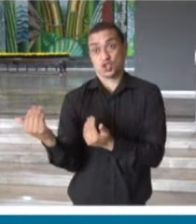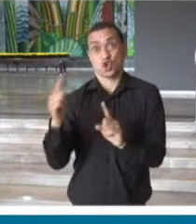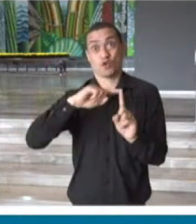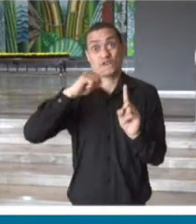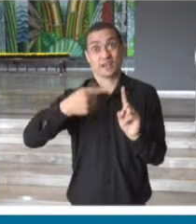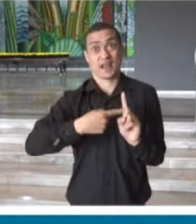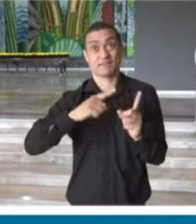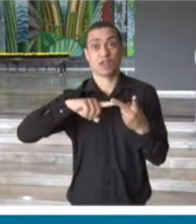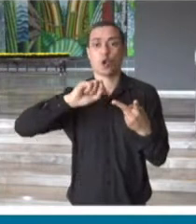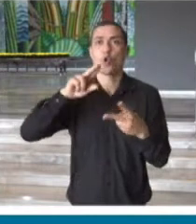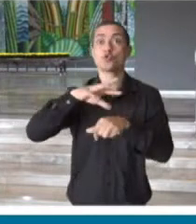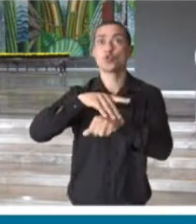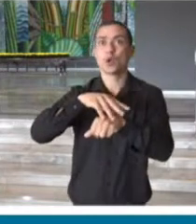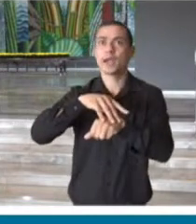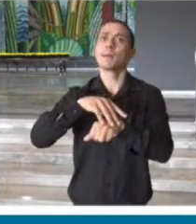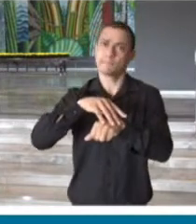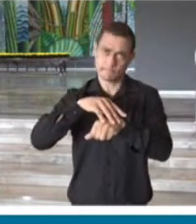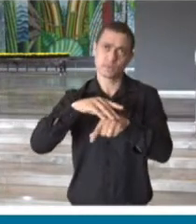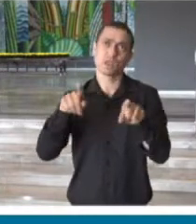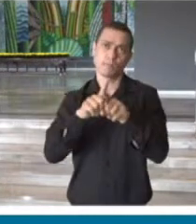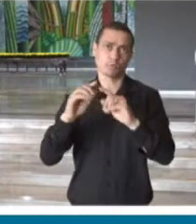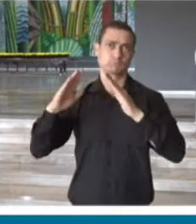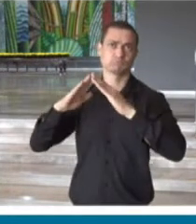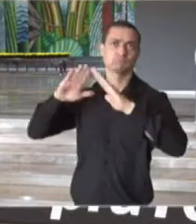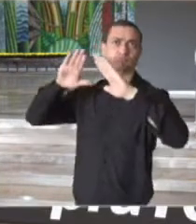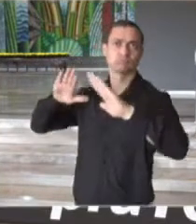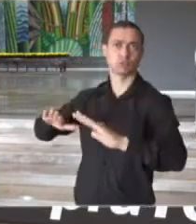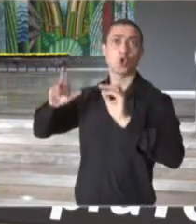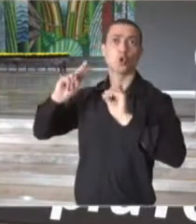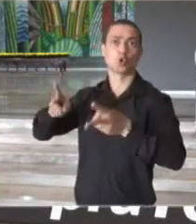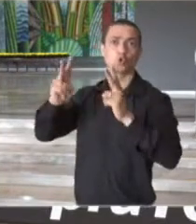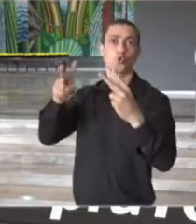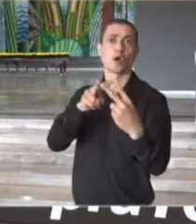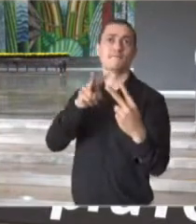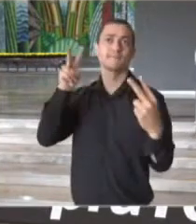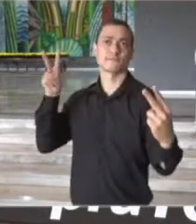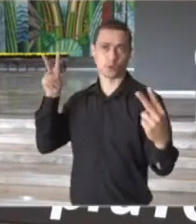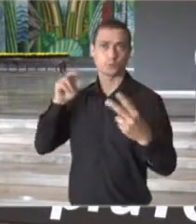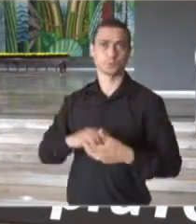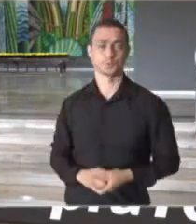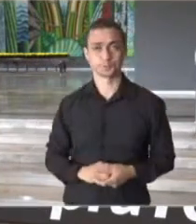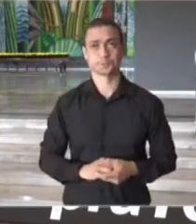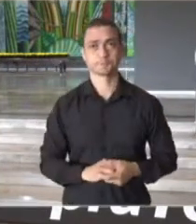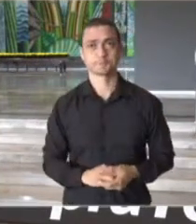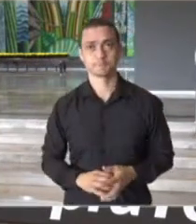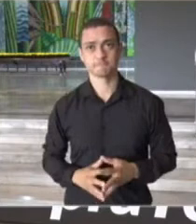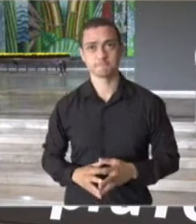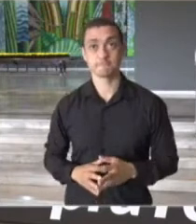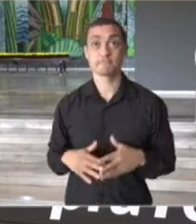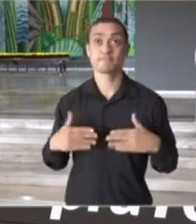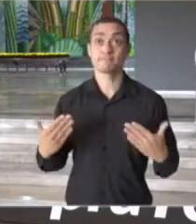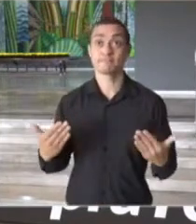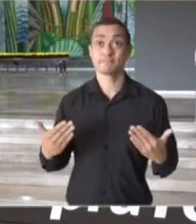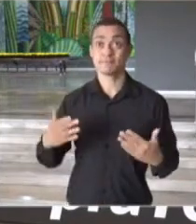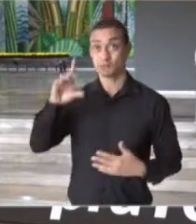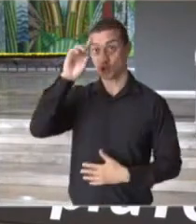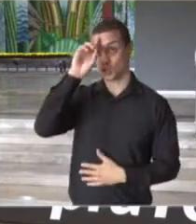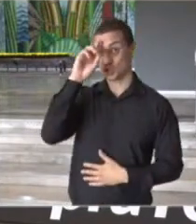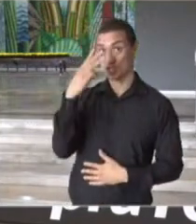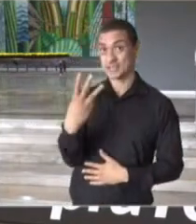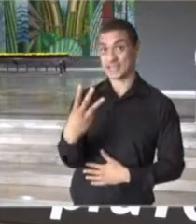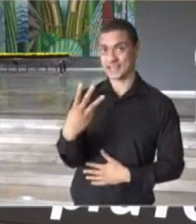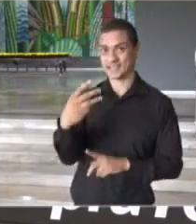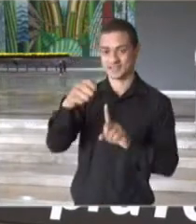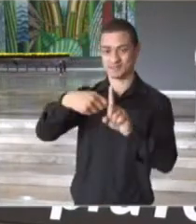alguma doença específica também poderão manter-se ainda no remoto. Pode passar? E a partir do dia 13 de novembro,